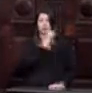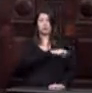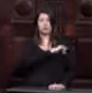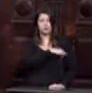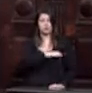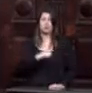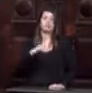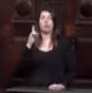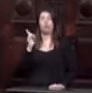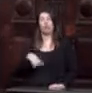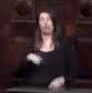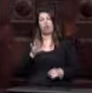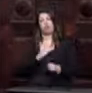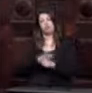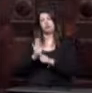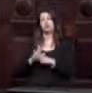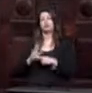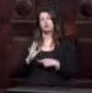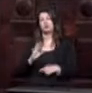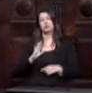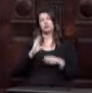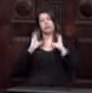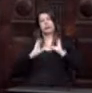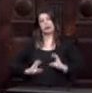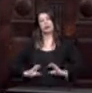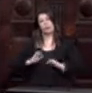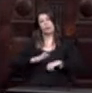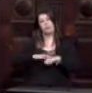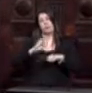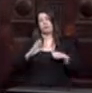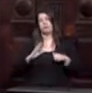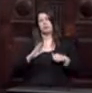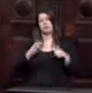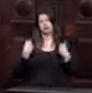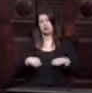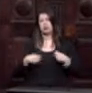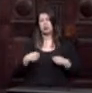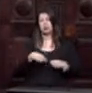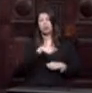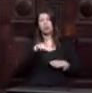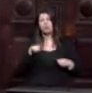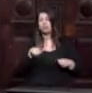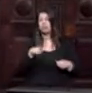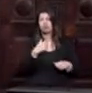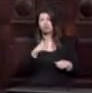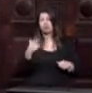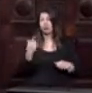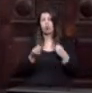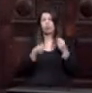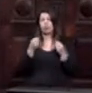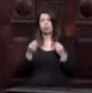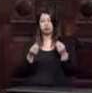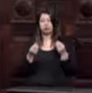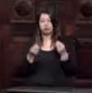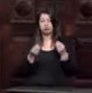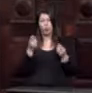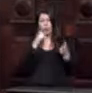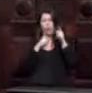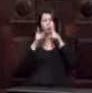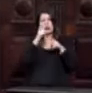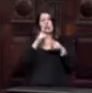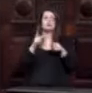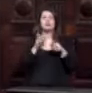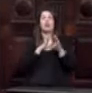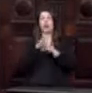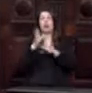do nosso cidadão mais necessitado, daquele que não tem condições e nem meios próprios para recorrer ao